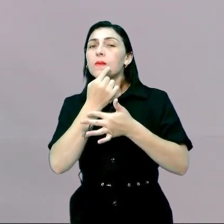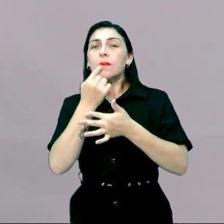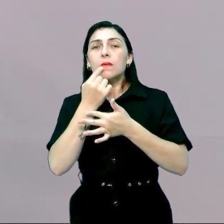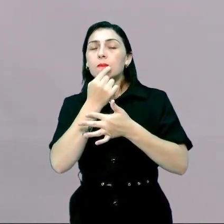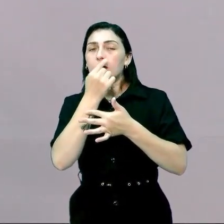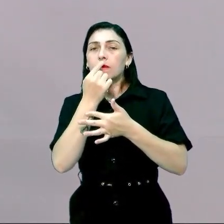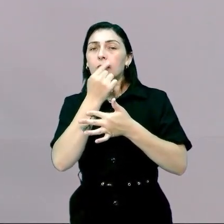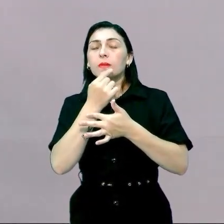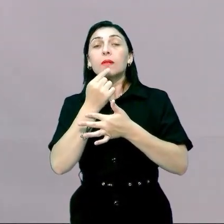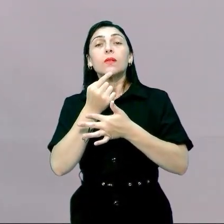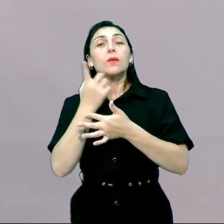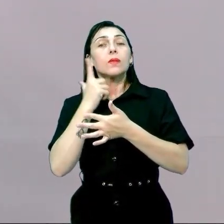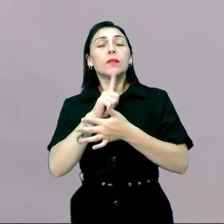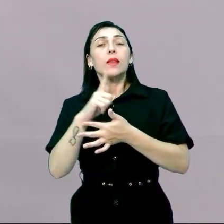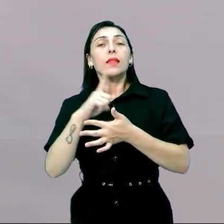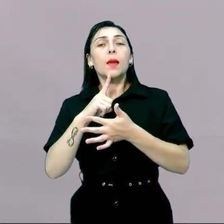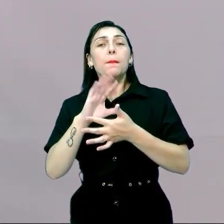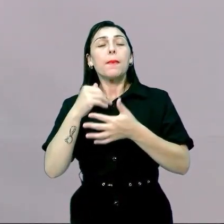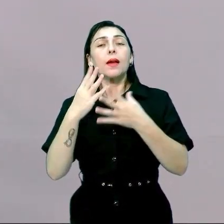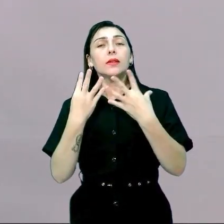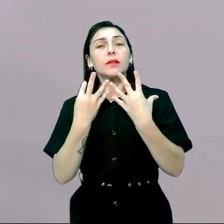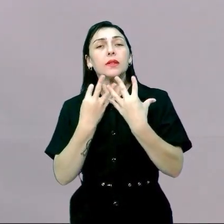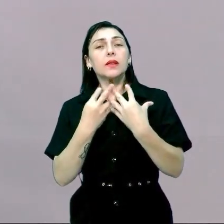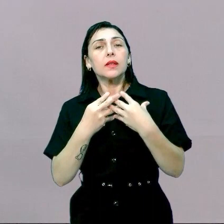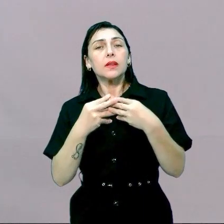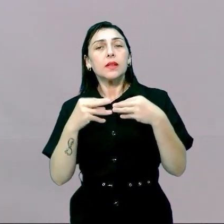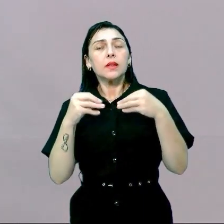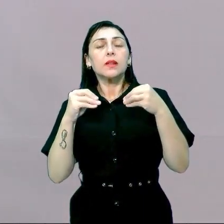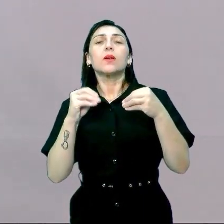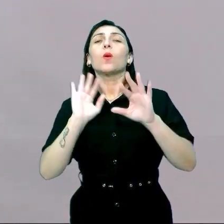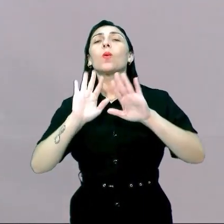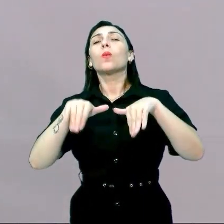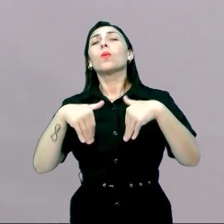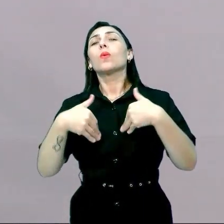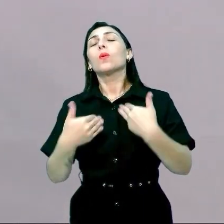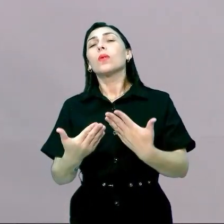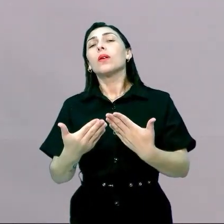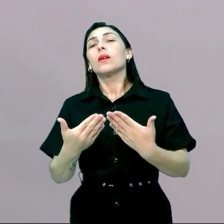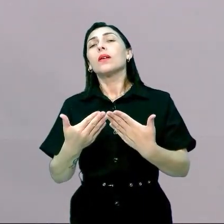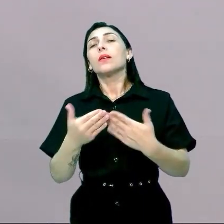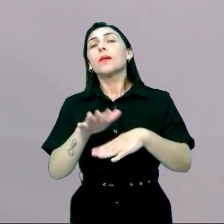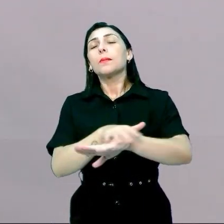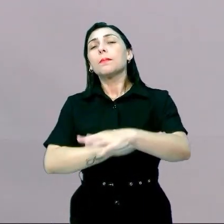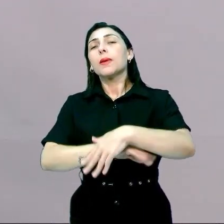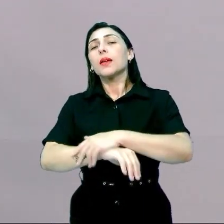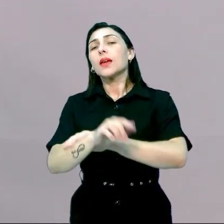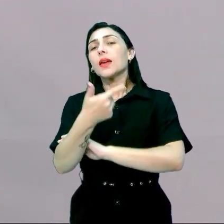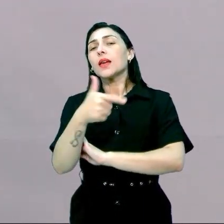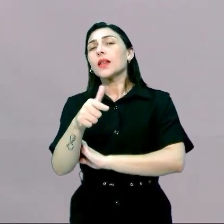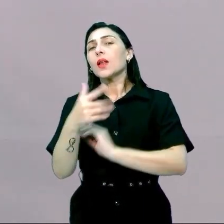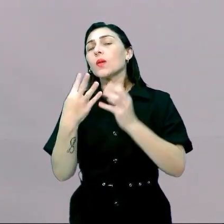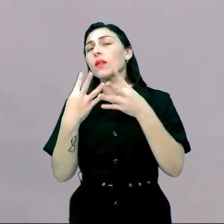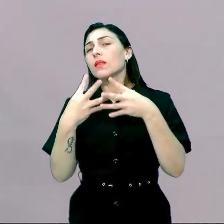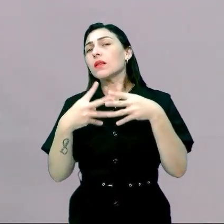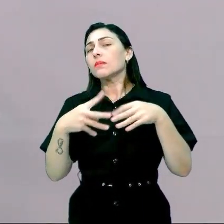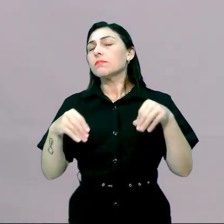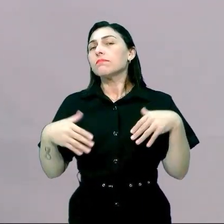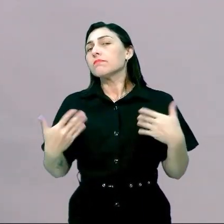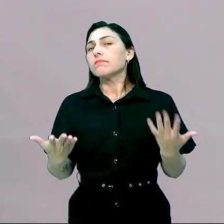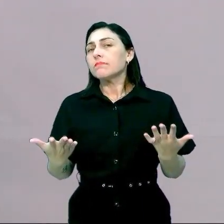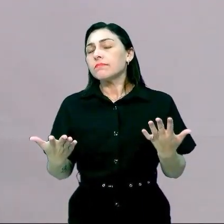É onde, né, a gente consegue ter mais sensibilidade. Qual é a parte da pele que não tem tanta acessibilidade